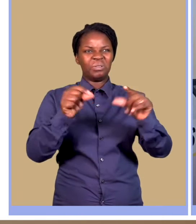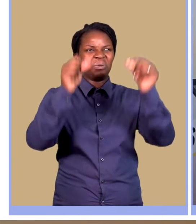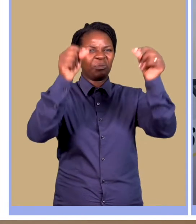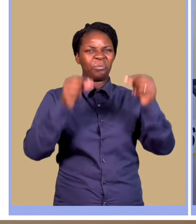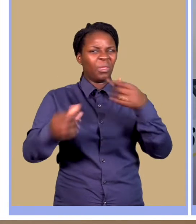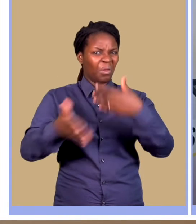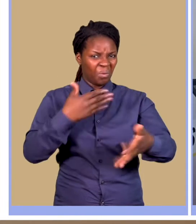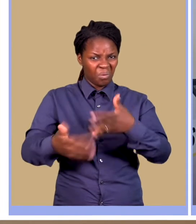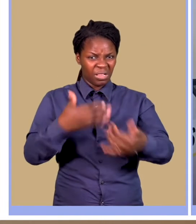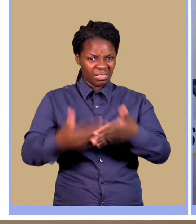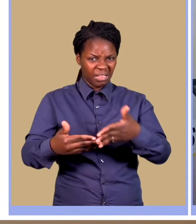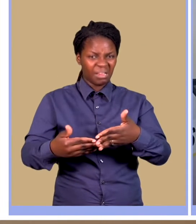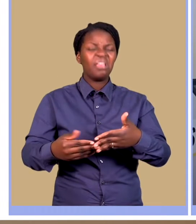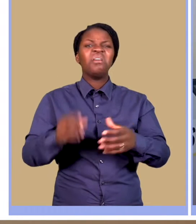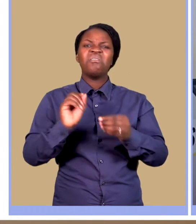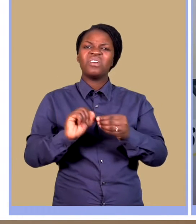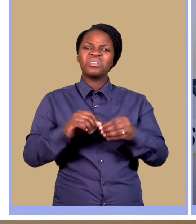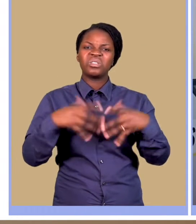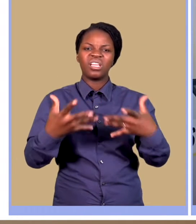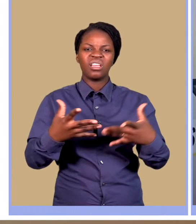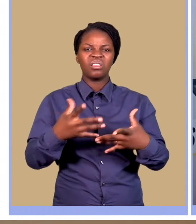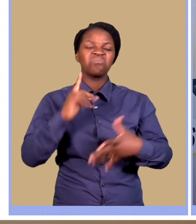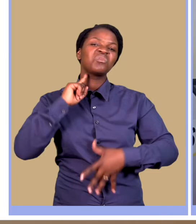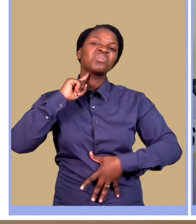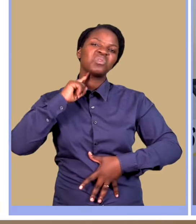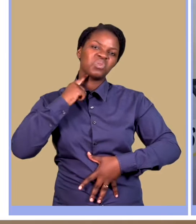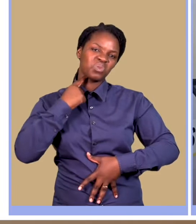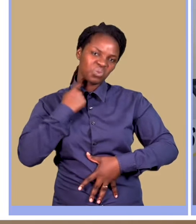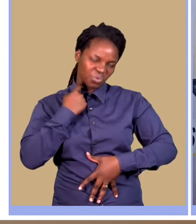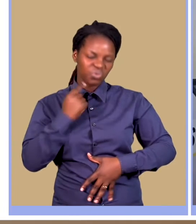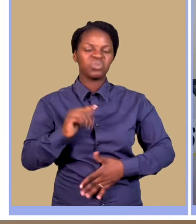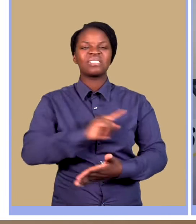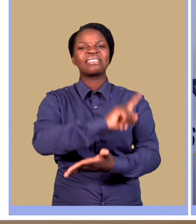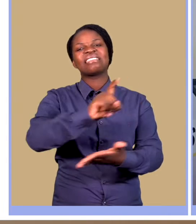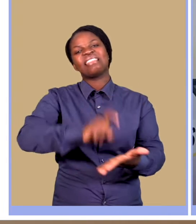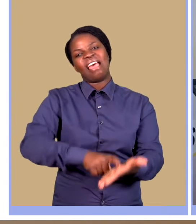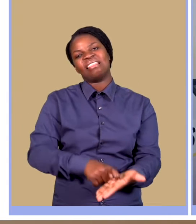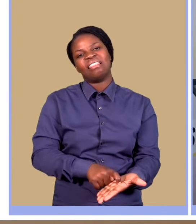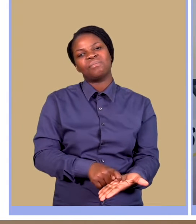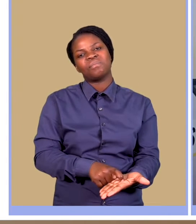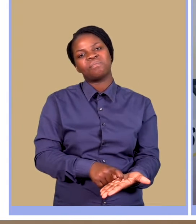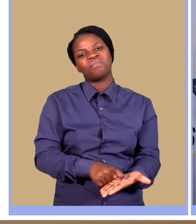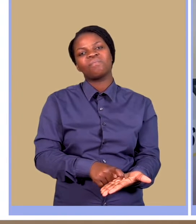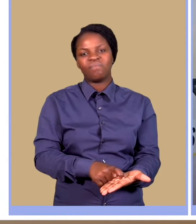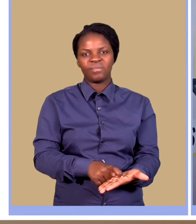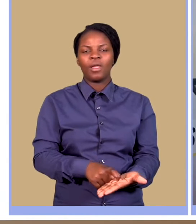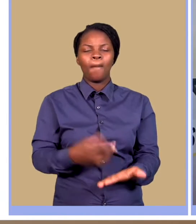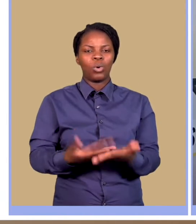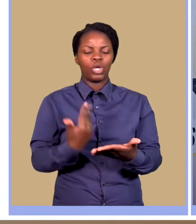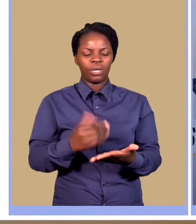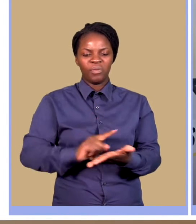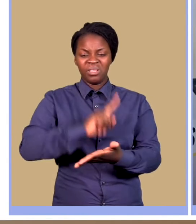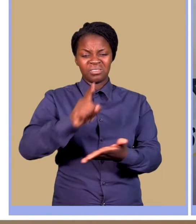seja, veremos uma cidade que não está tão bela como nós anseiamos que ela seja por causa